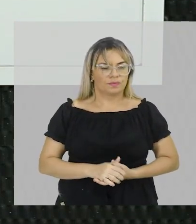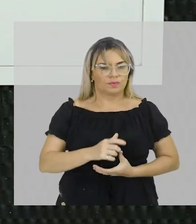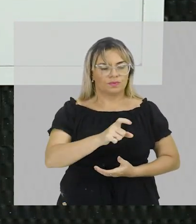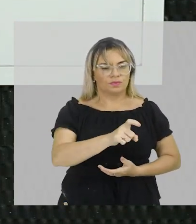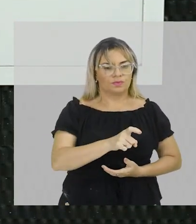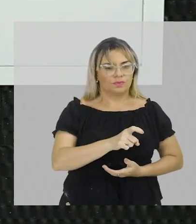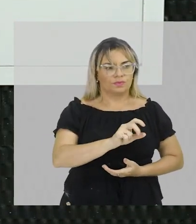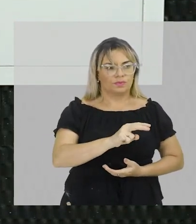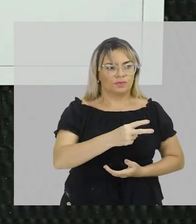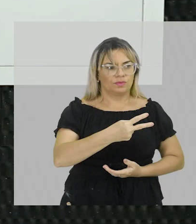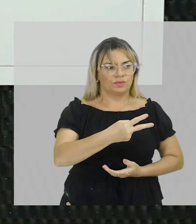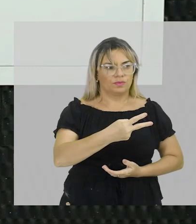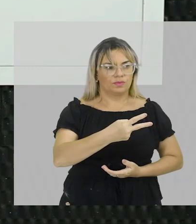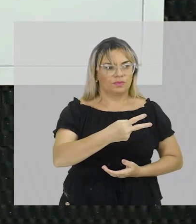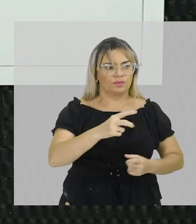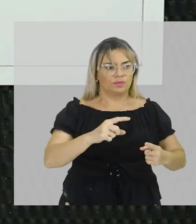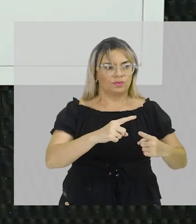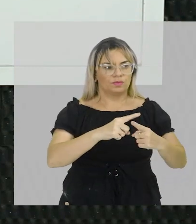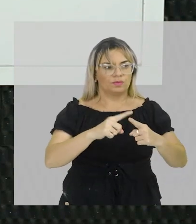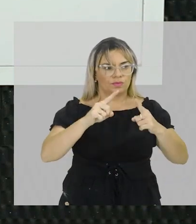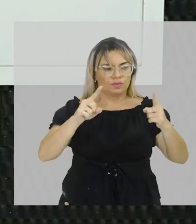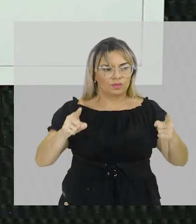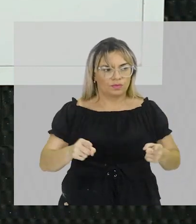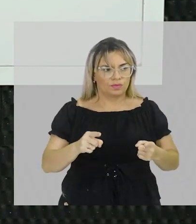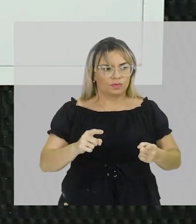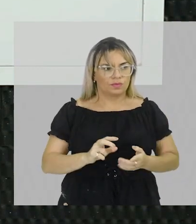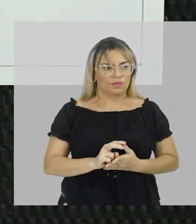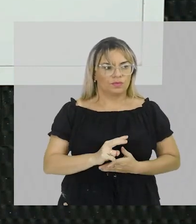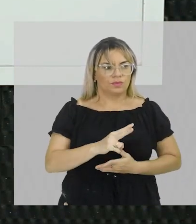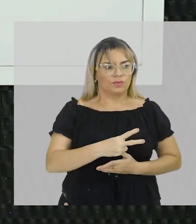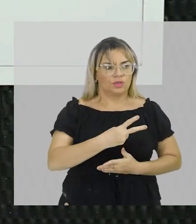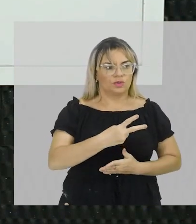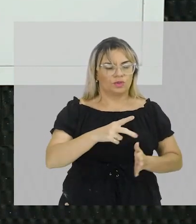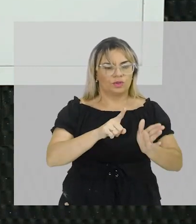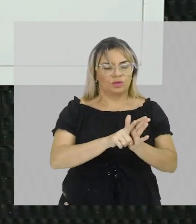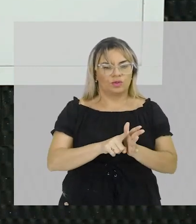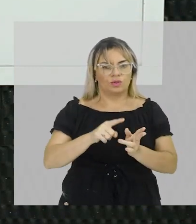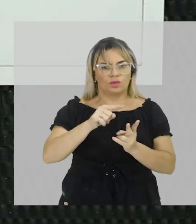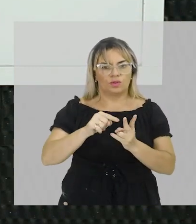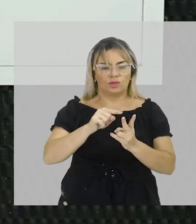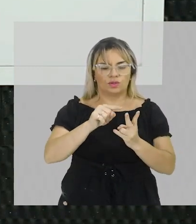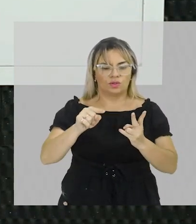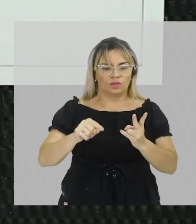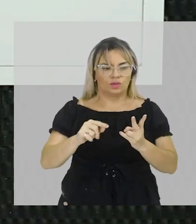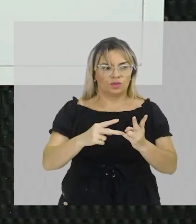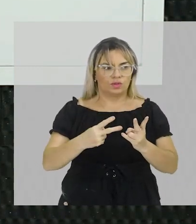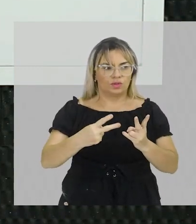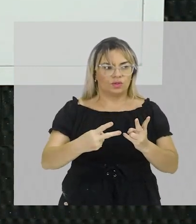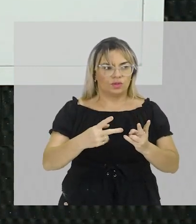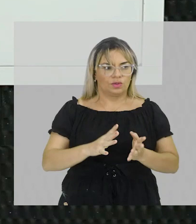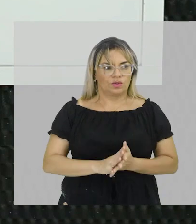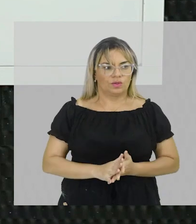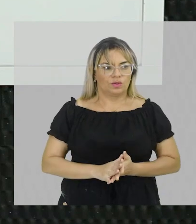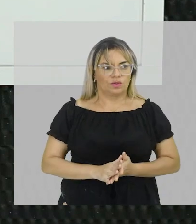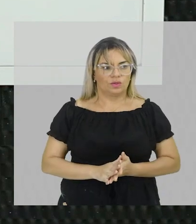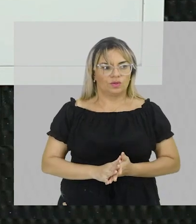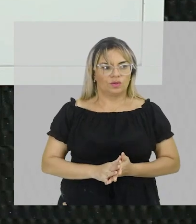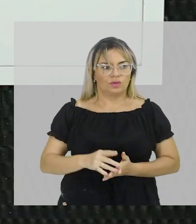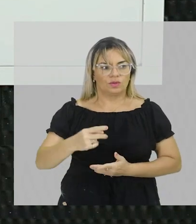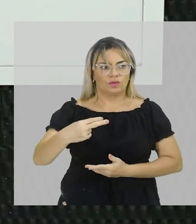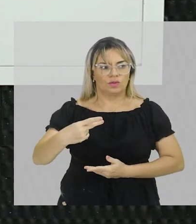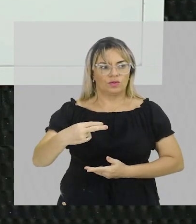multiplicado por 2 menos raiz de 2 é igual a 35 ao